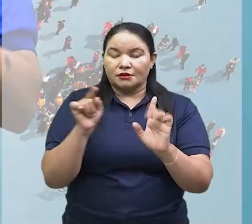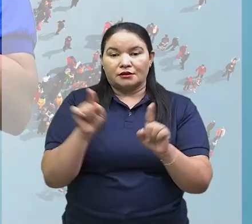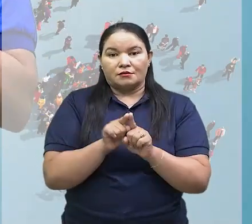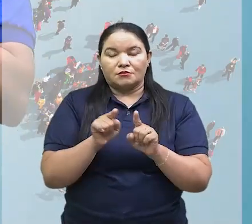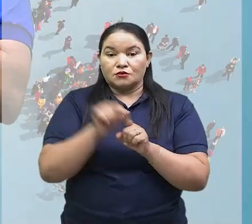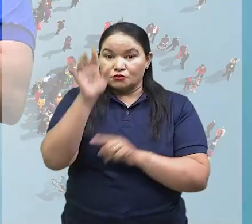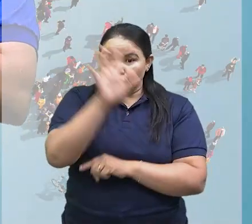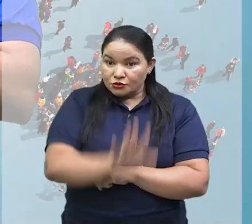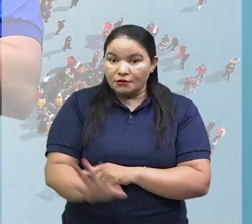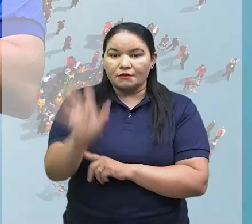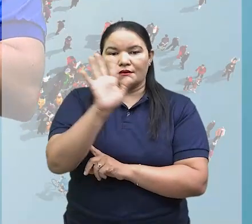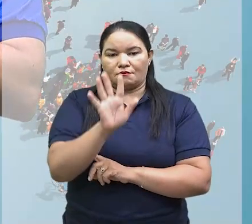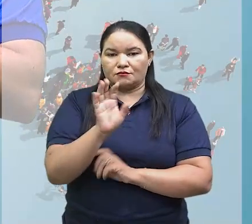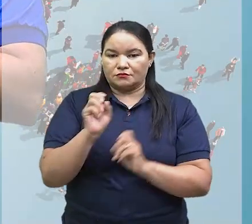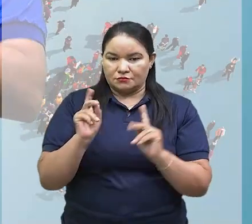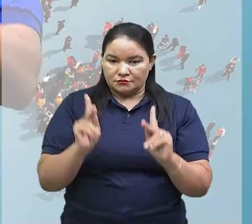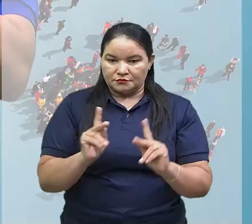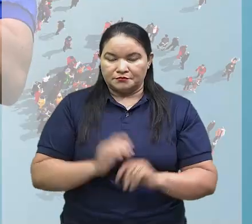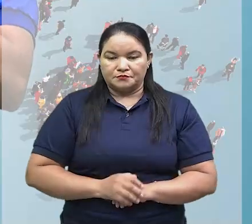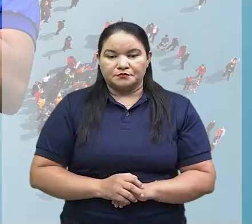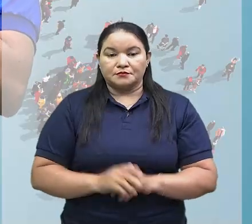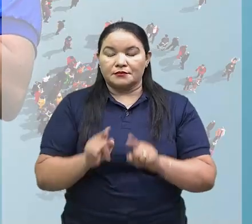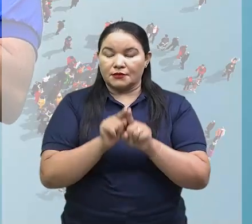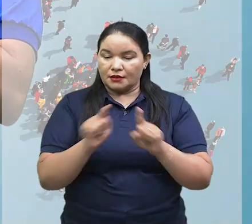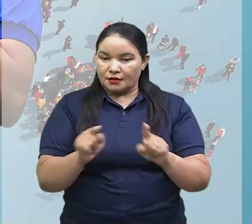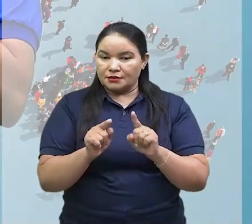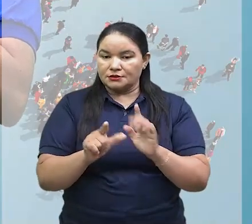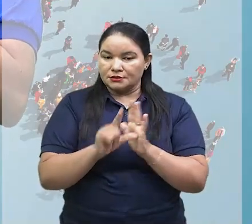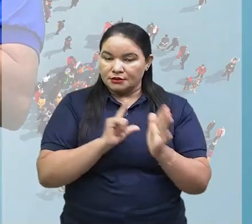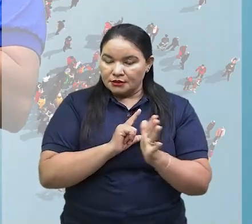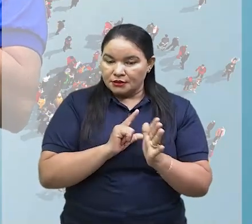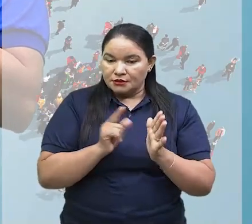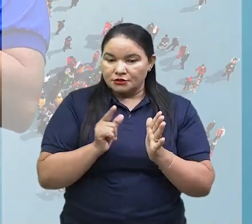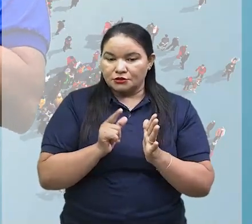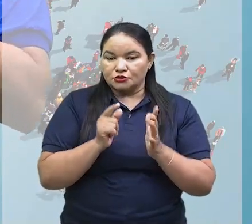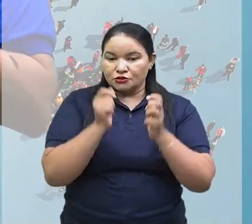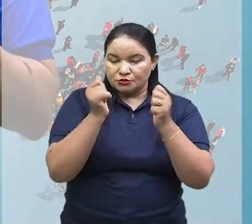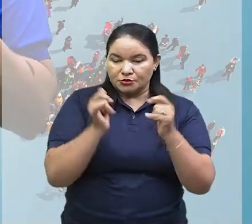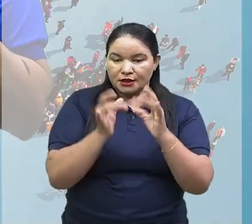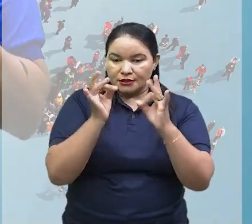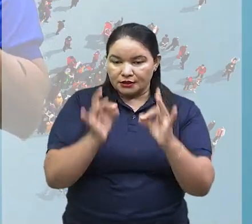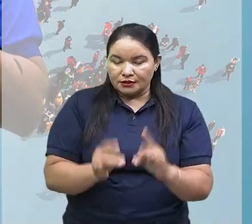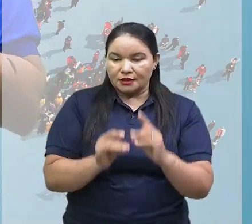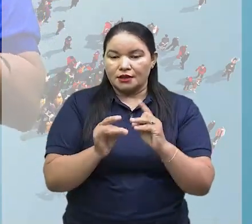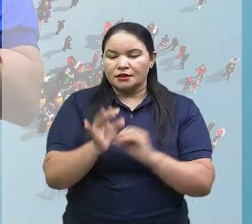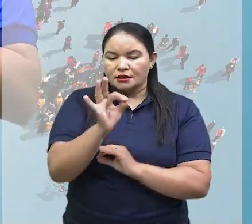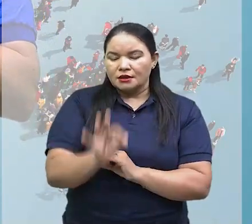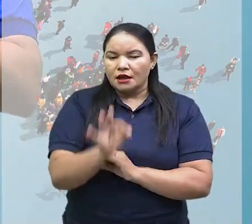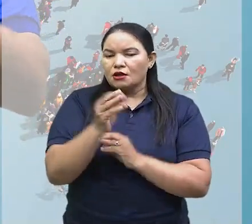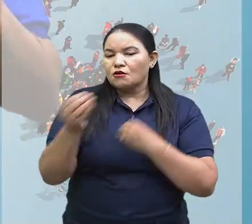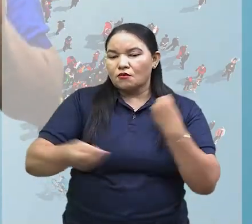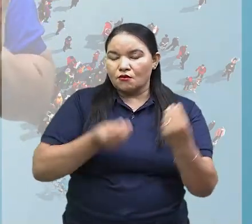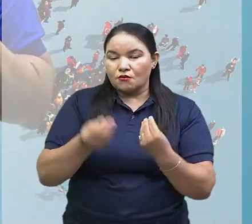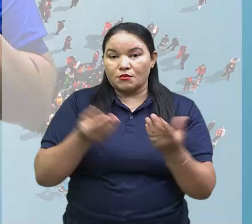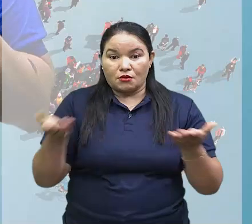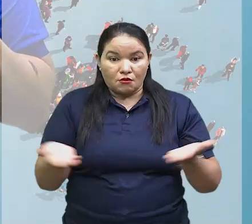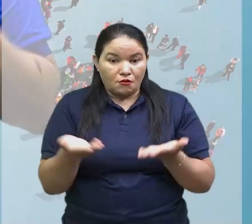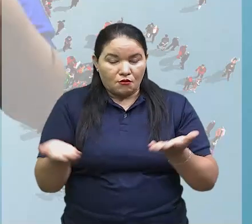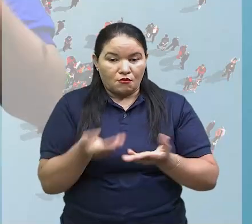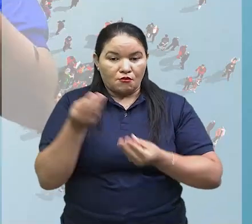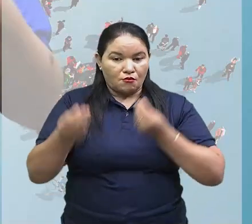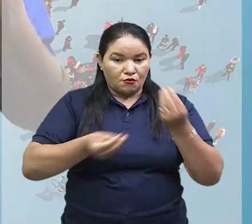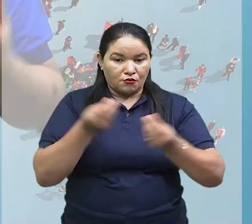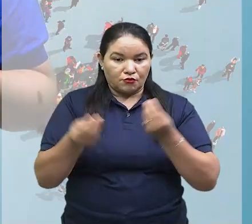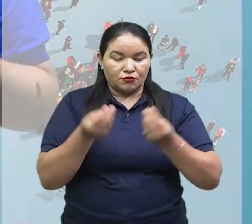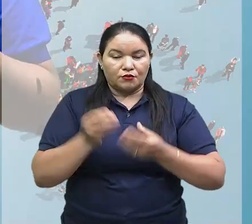de um modo geral, tá certo? Mas antes de estudar sobre essas taxas, nós temos que entender como é que está aí